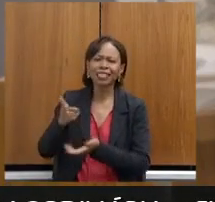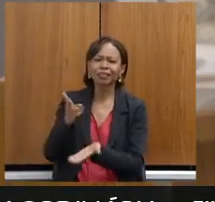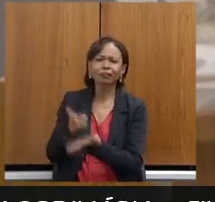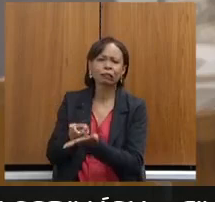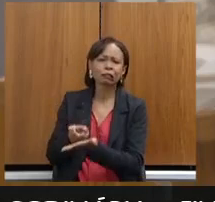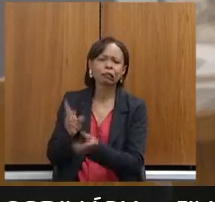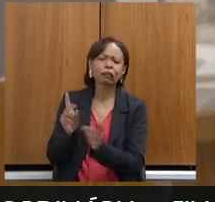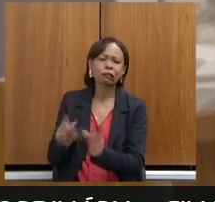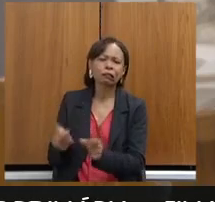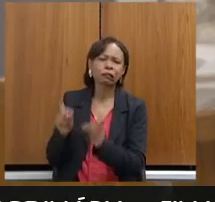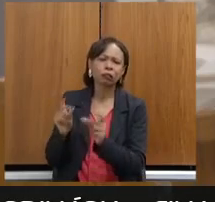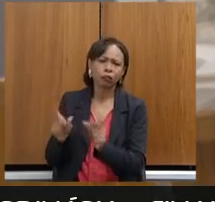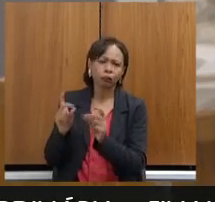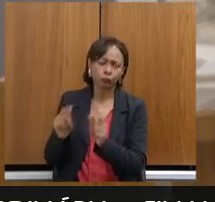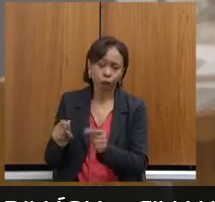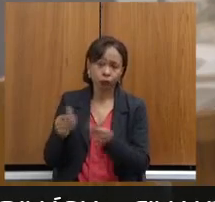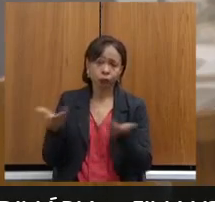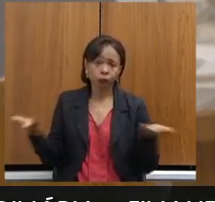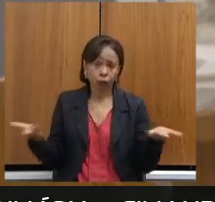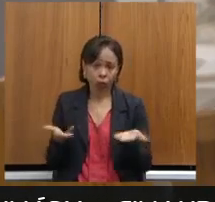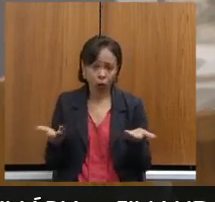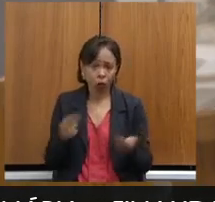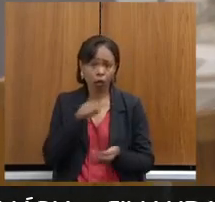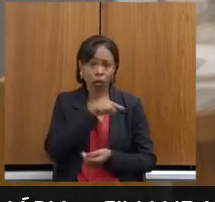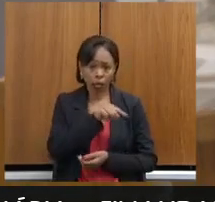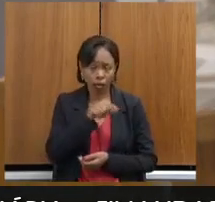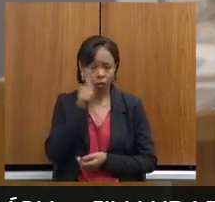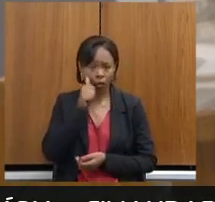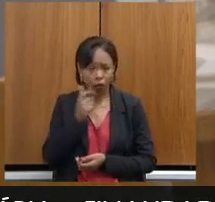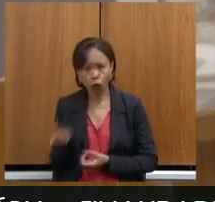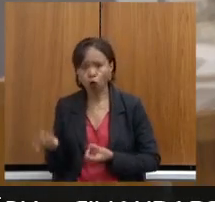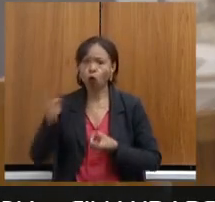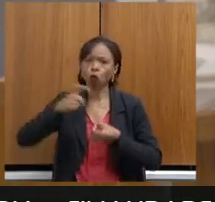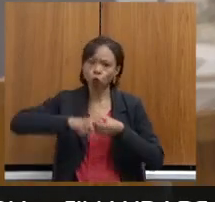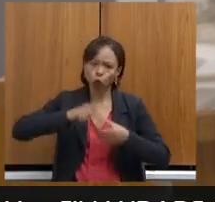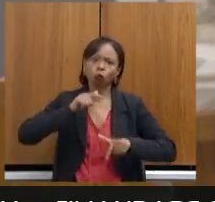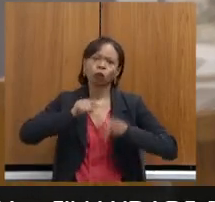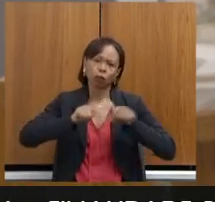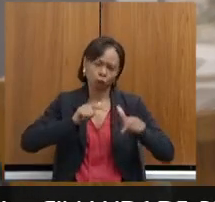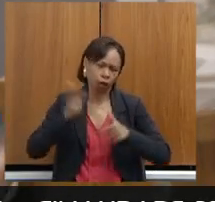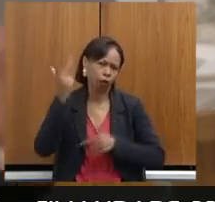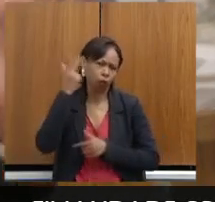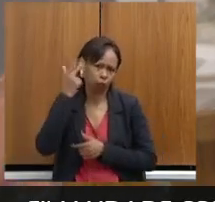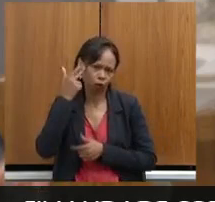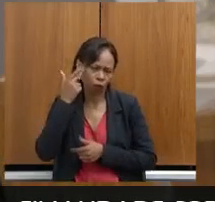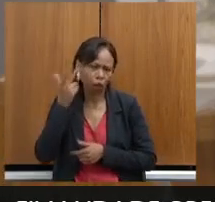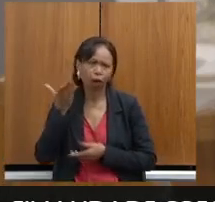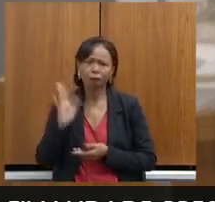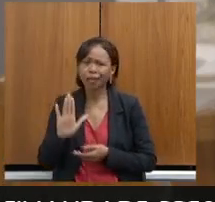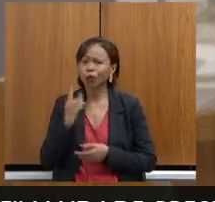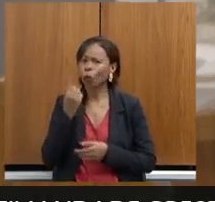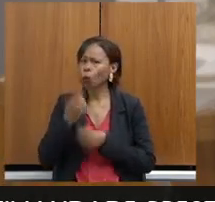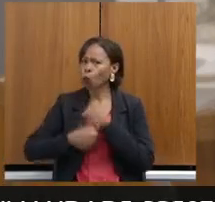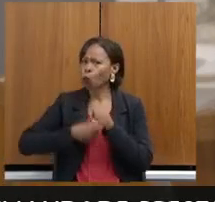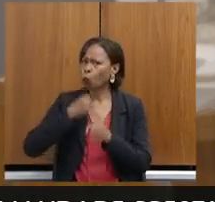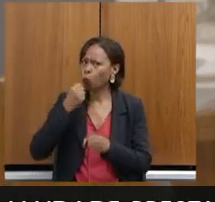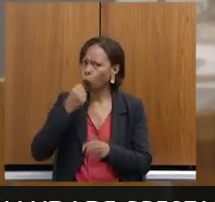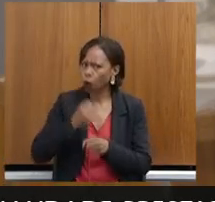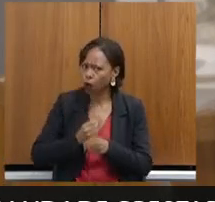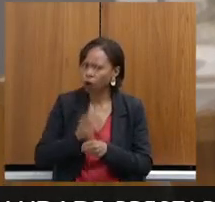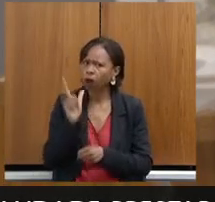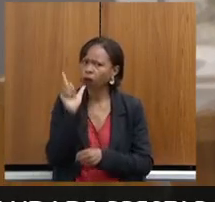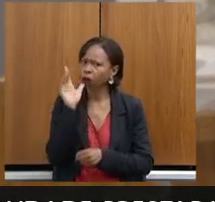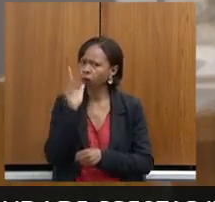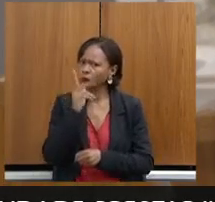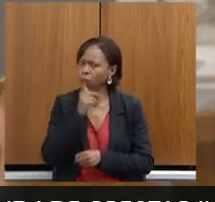Agora ela foi voltou trabalha suas atividades mais depois de mais de um ano viu Doutor Joaquim